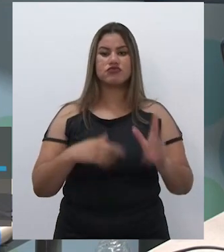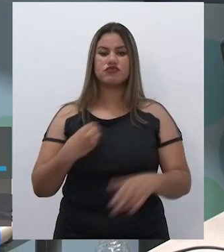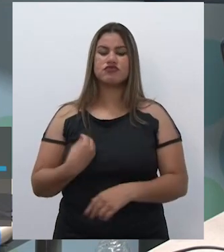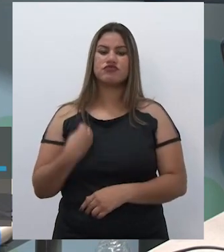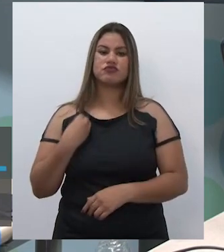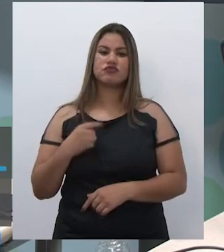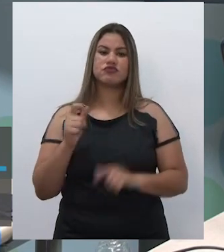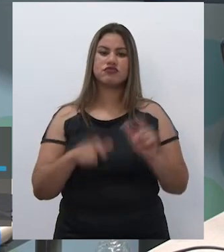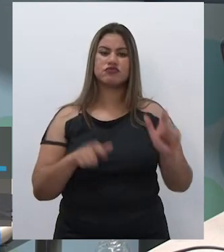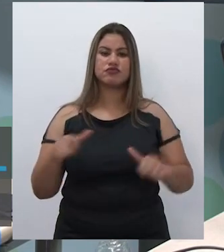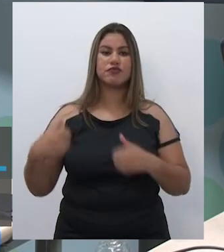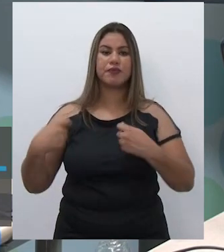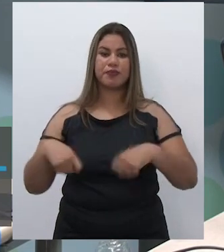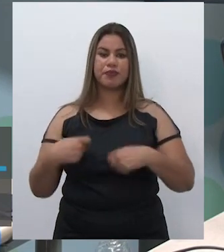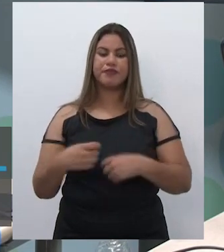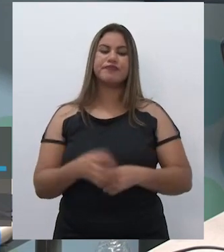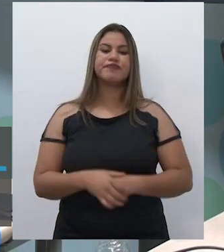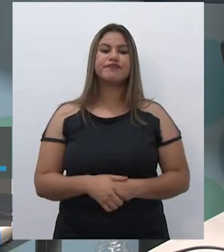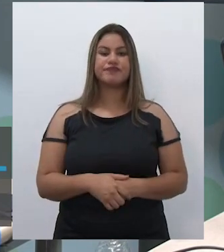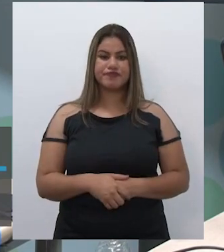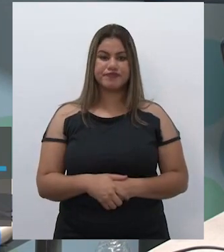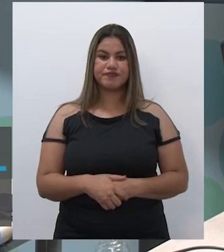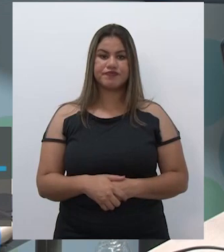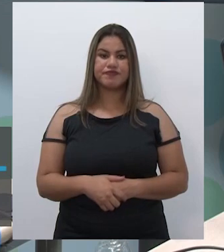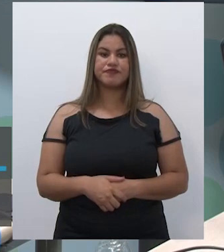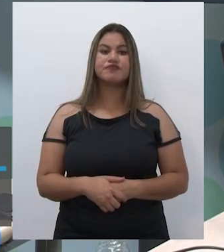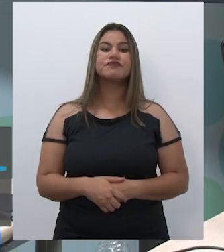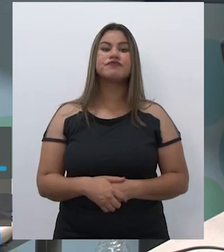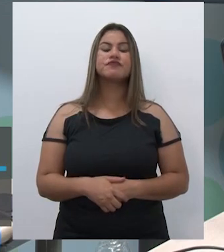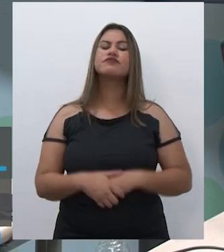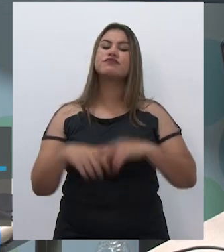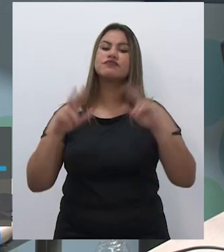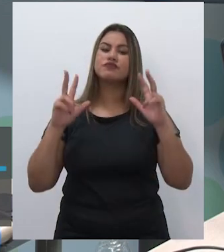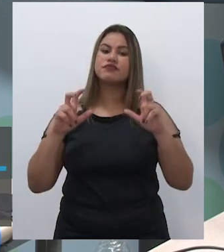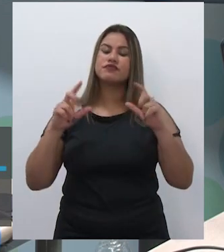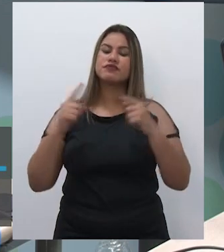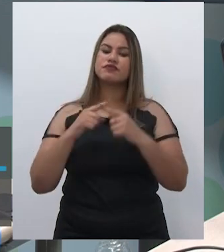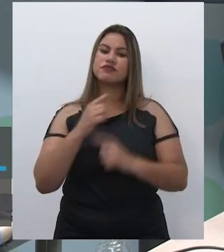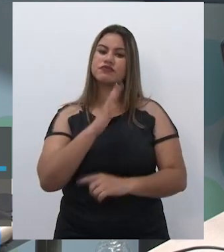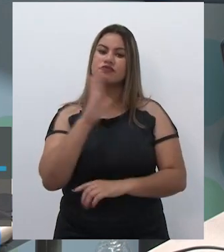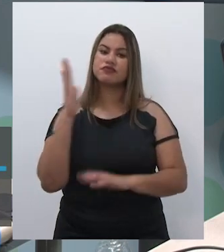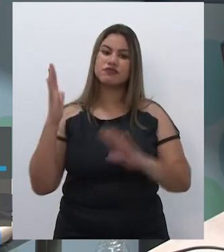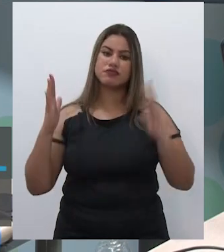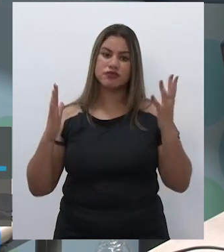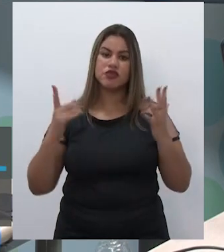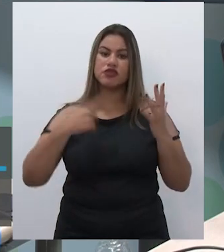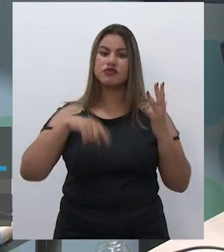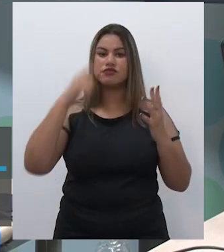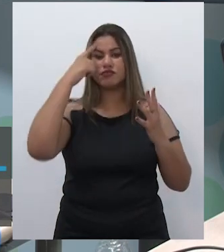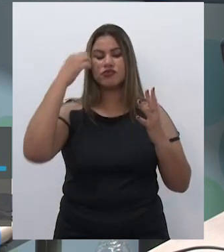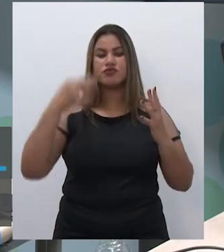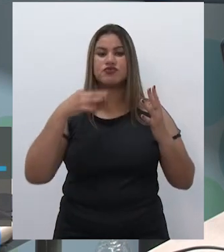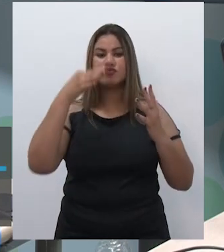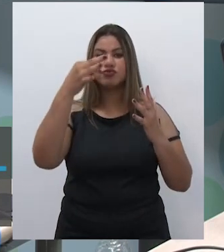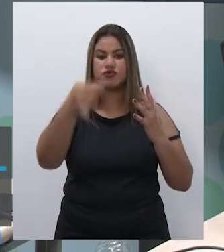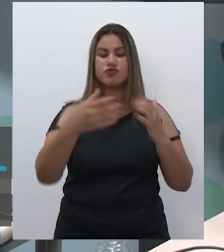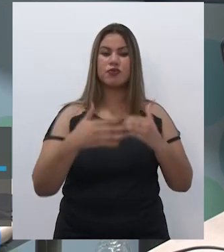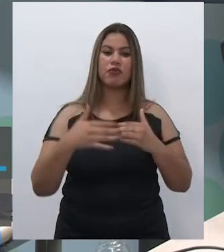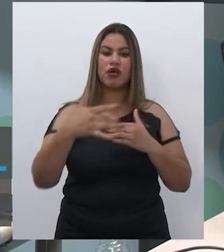das pessoas mais necessitadas. Então, como o nosso tema foi meio ambiente, e a gente pensar a longo prazo na